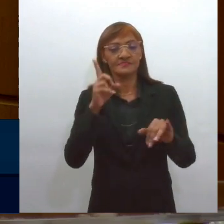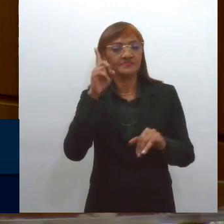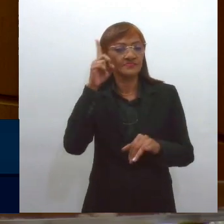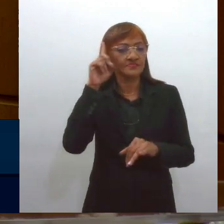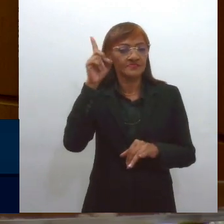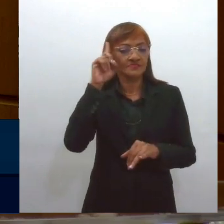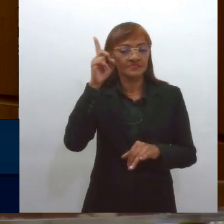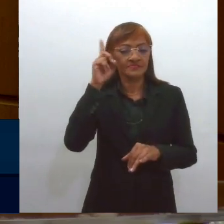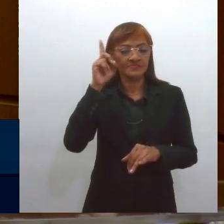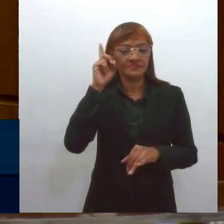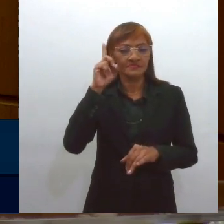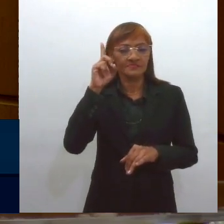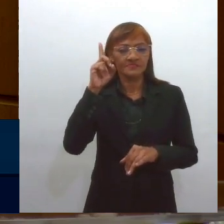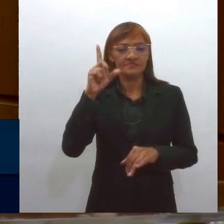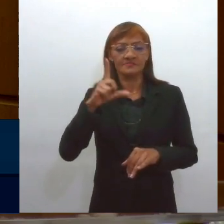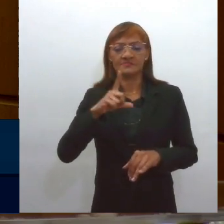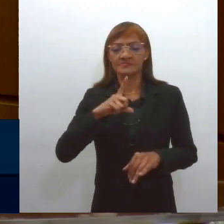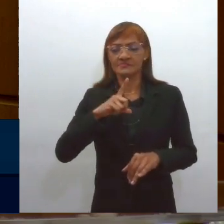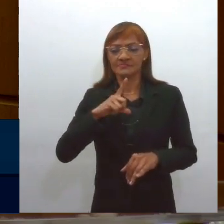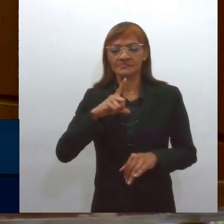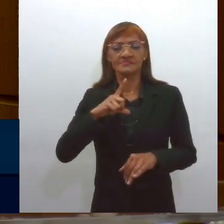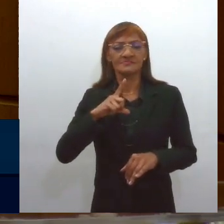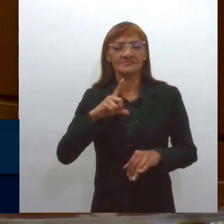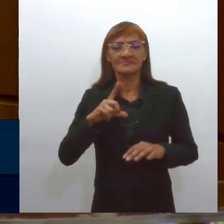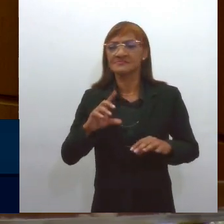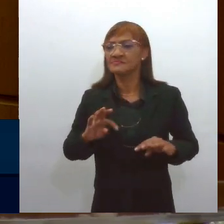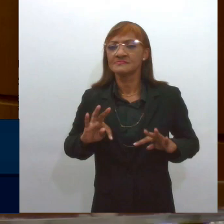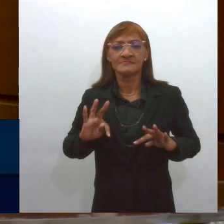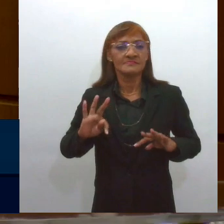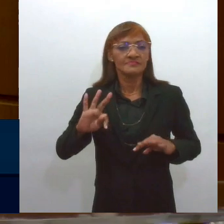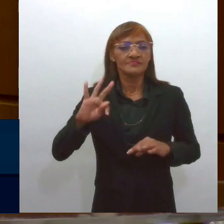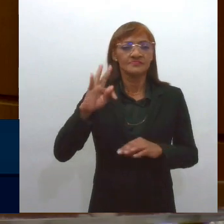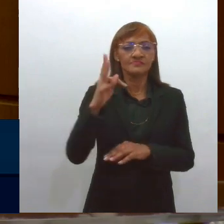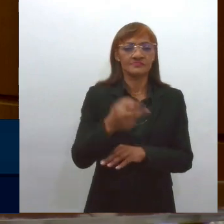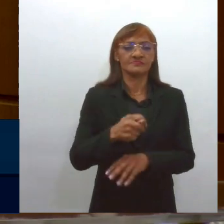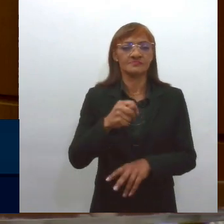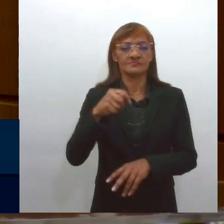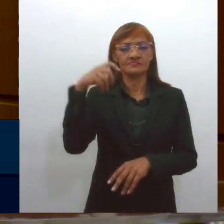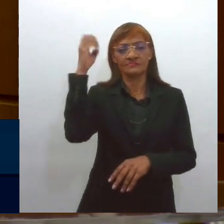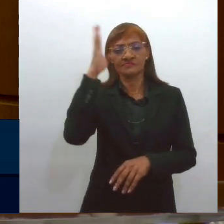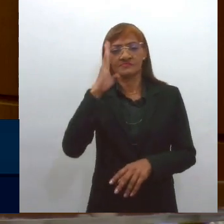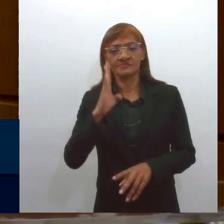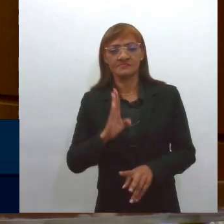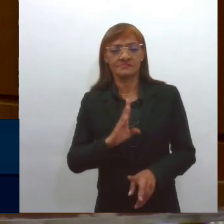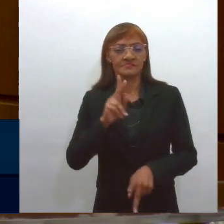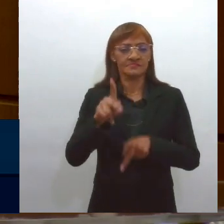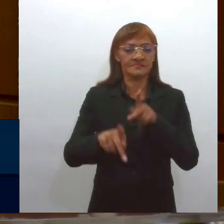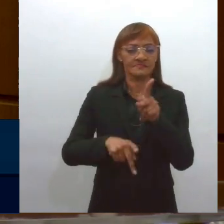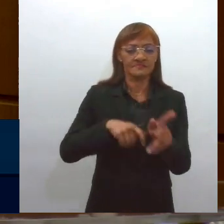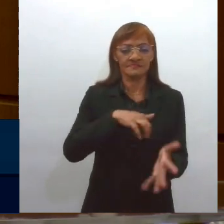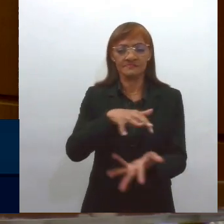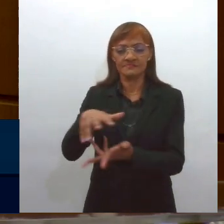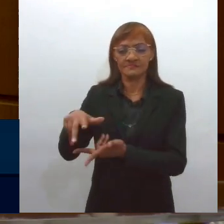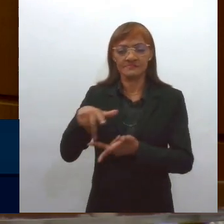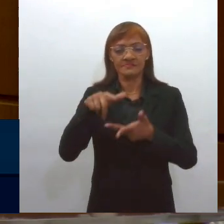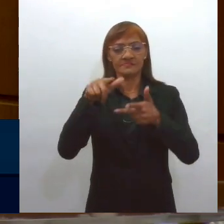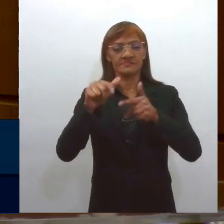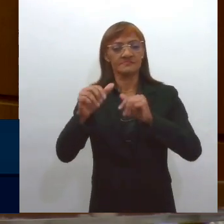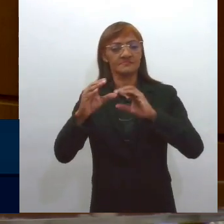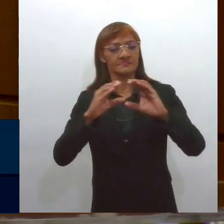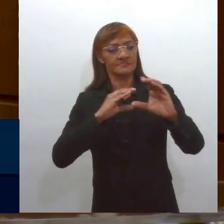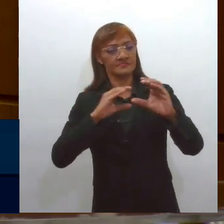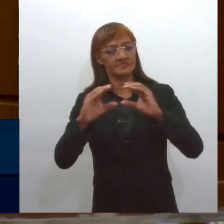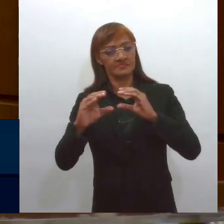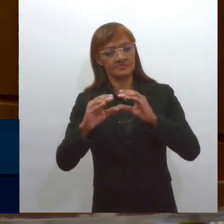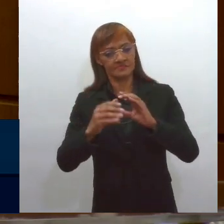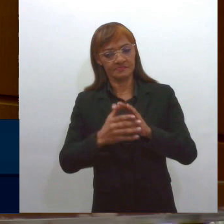espalhados pelo Estado, pelo Brasil e pelo mundo nesta comunicação cada vez mais globalizada.